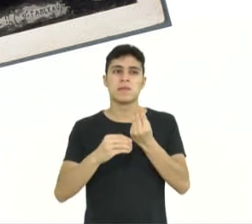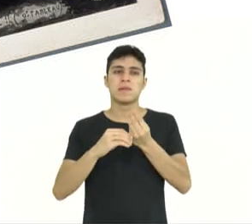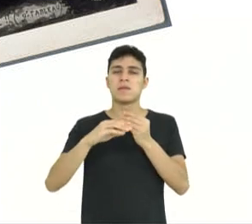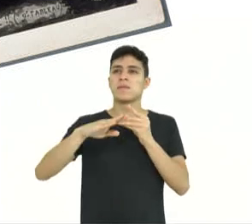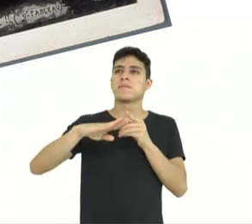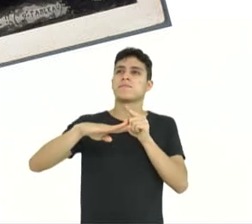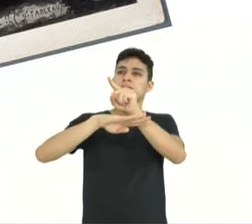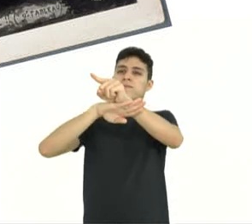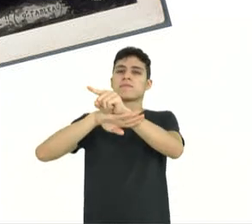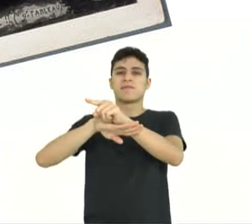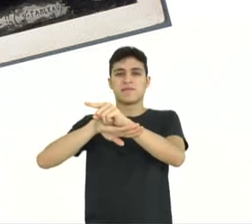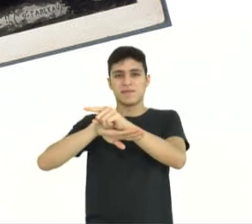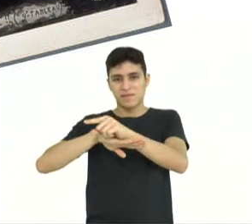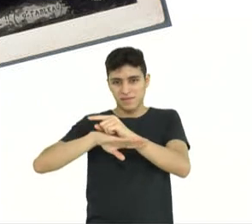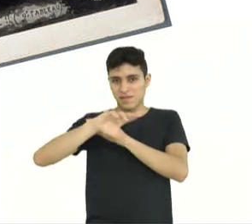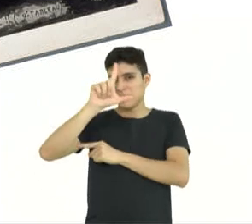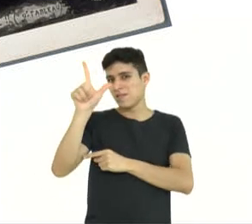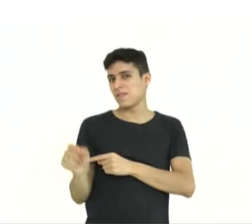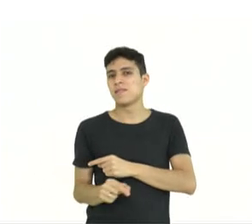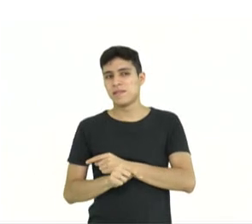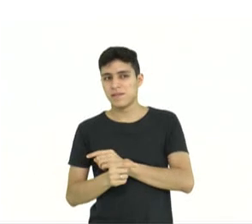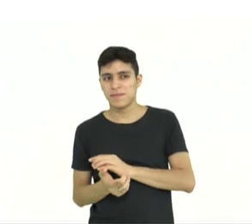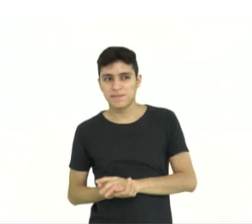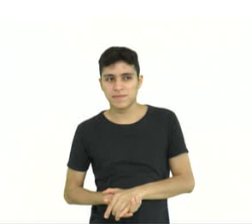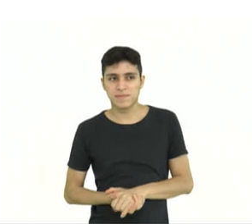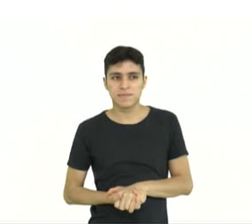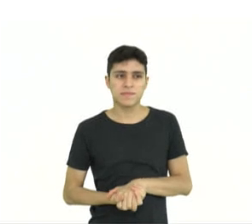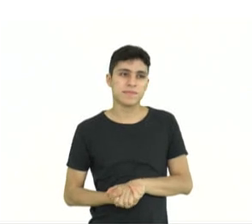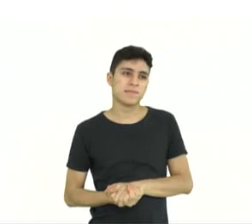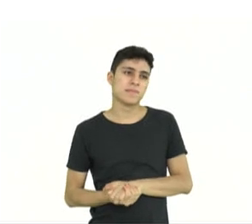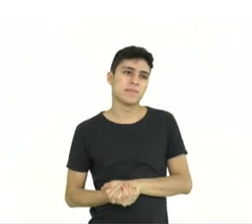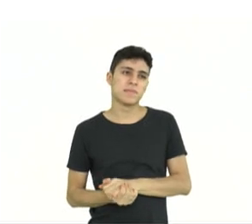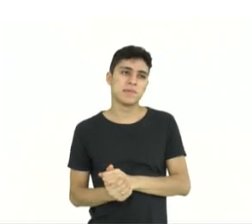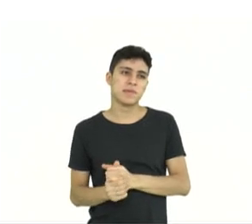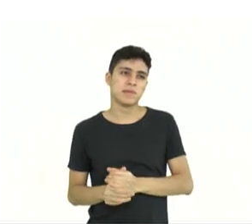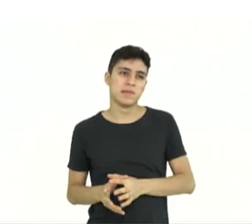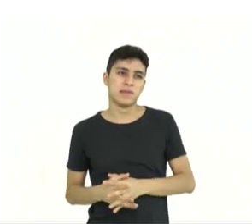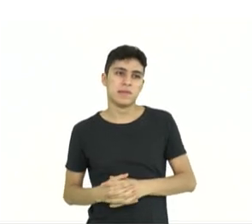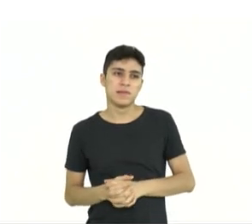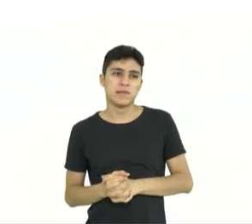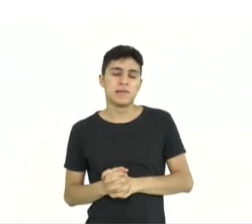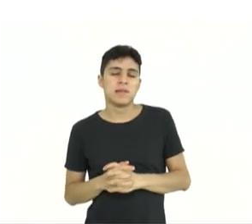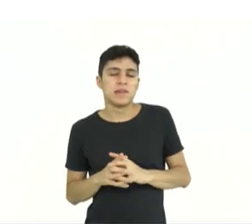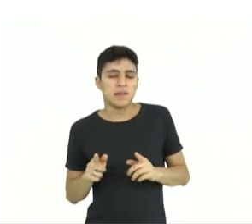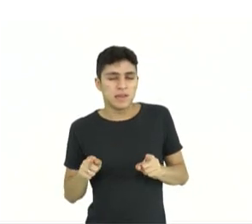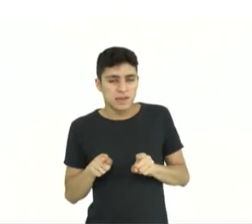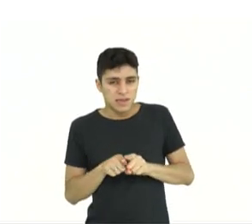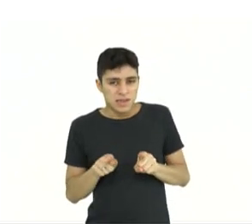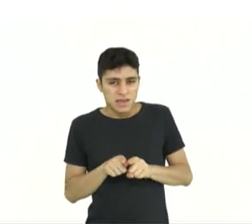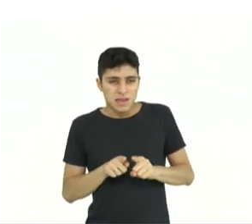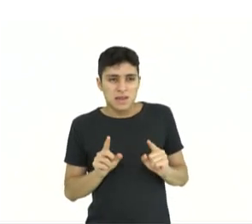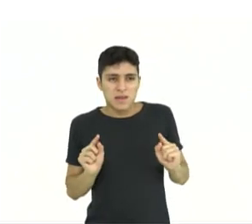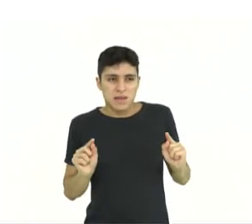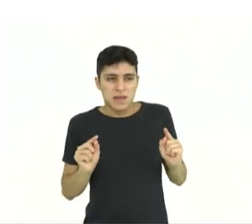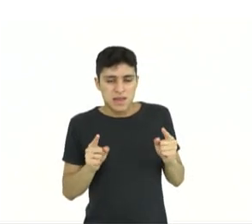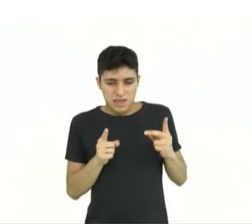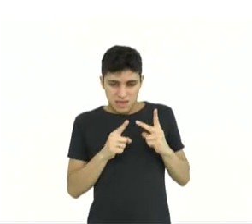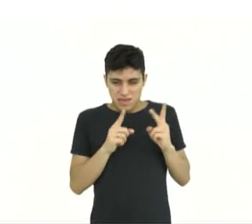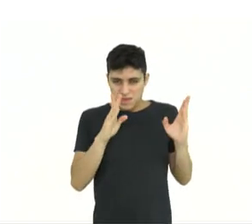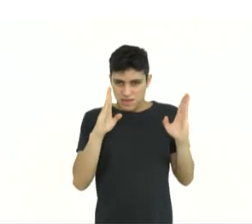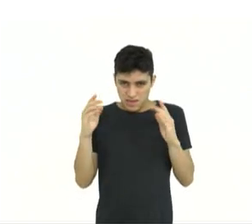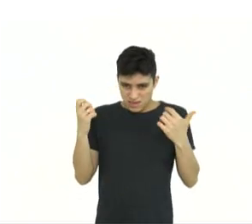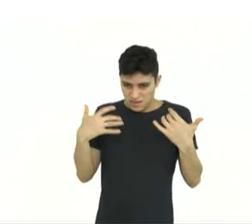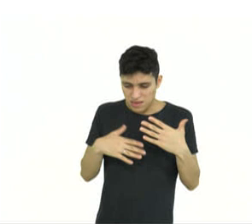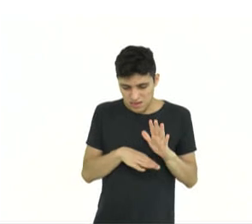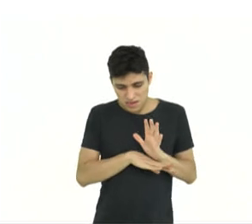do chegando na Lua né então é também na na parte do cinema né